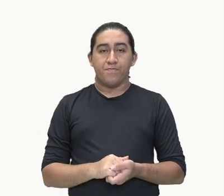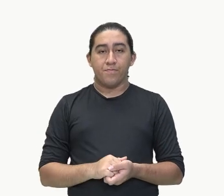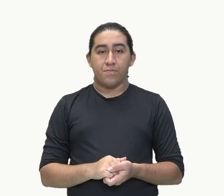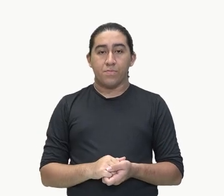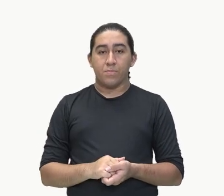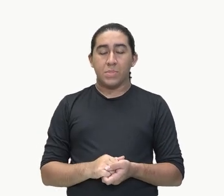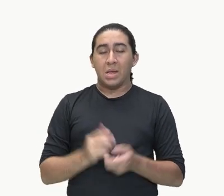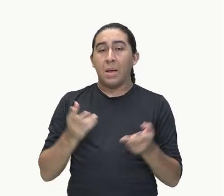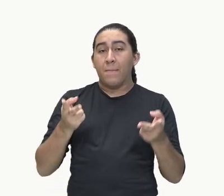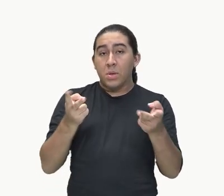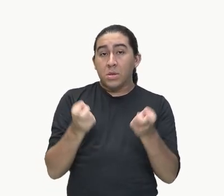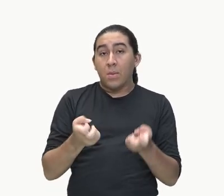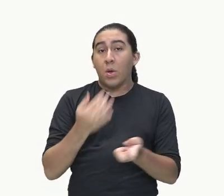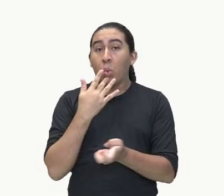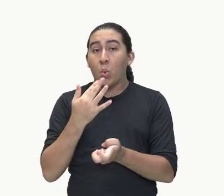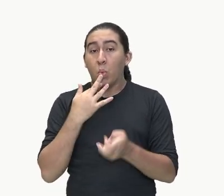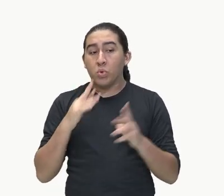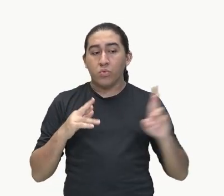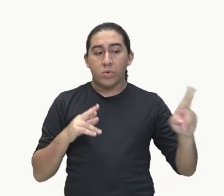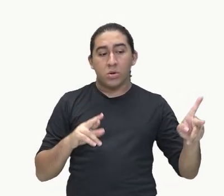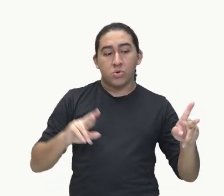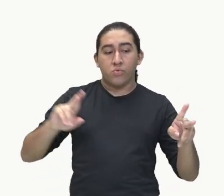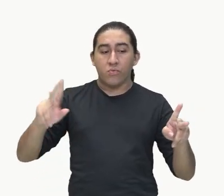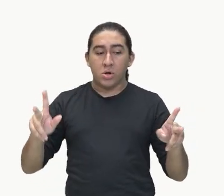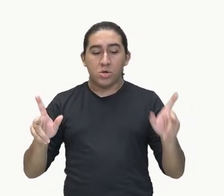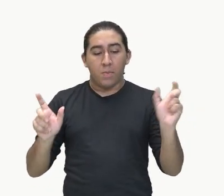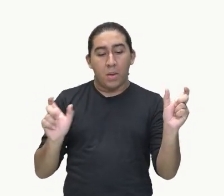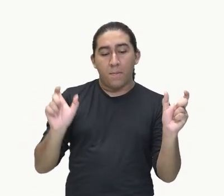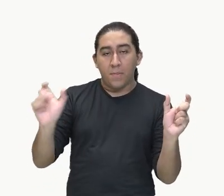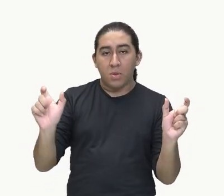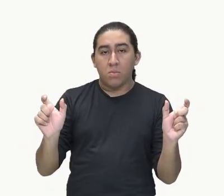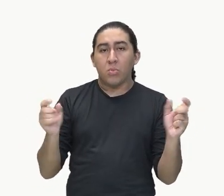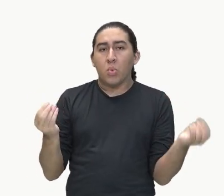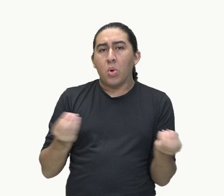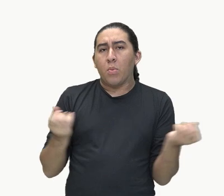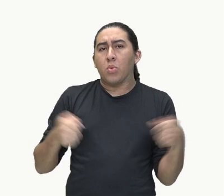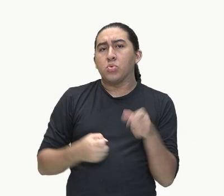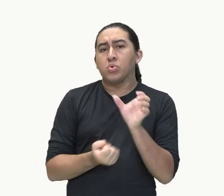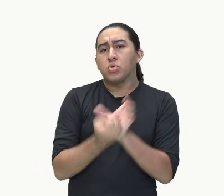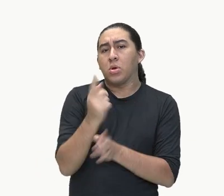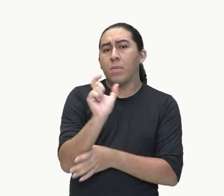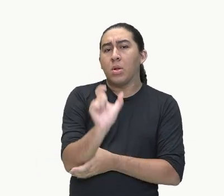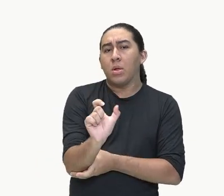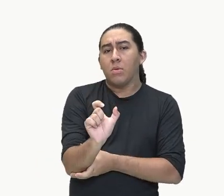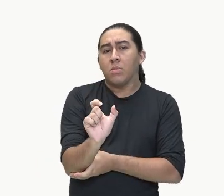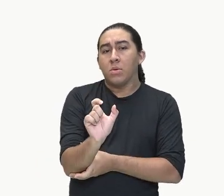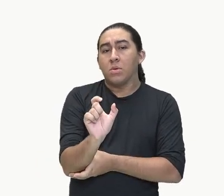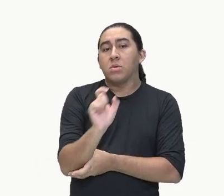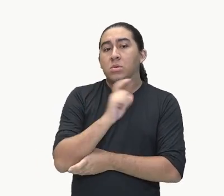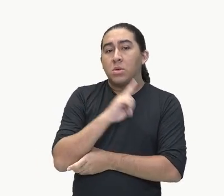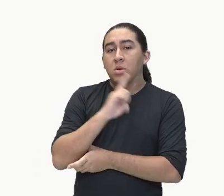dizer como foi formada essa palavra, aí você vai dizer derivação